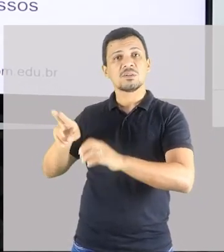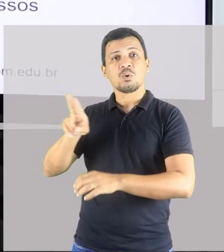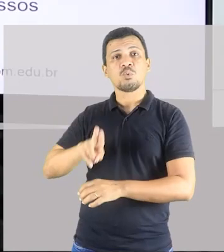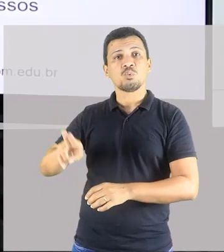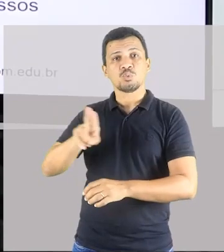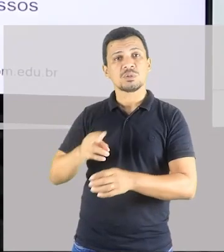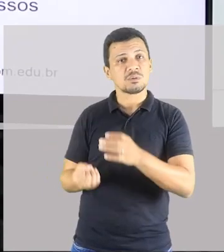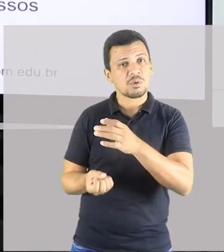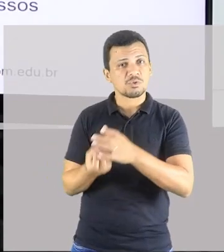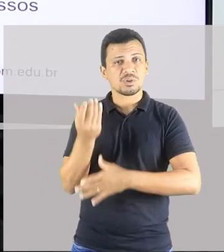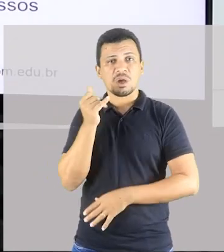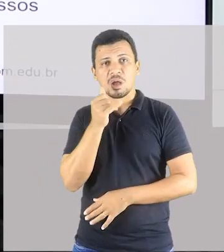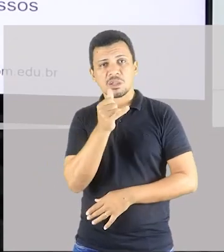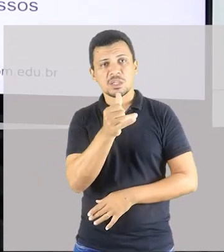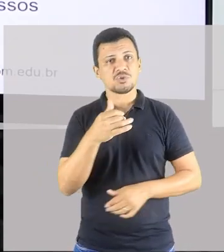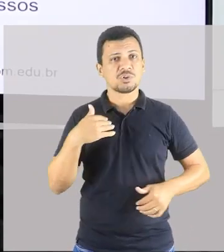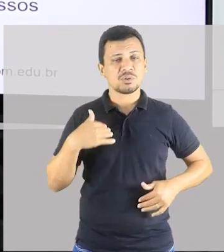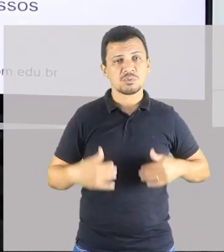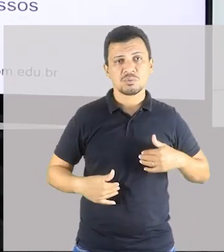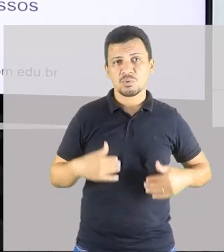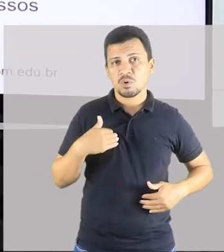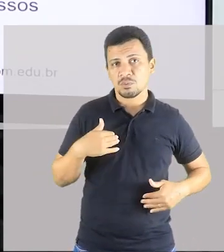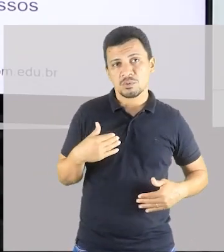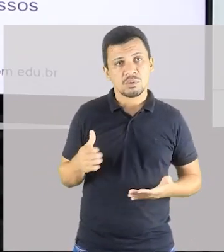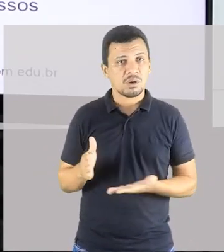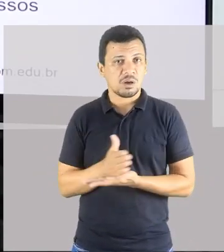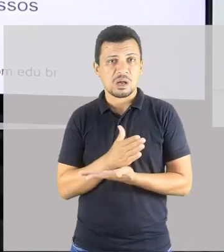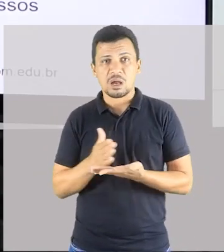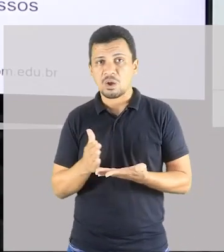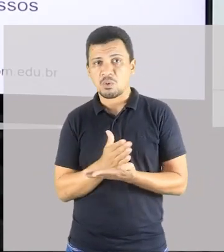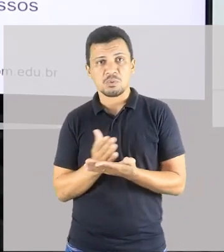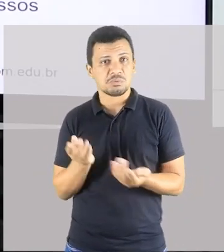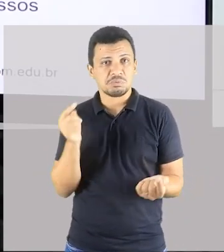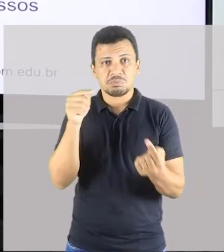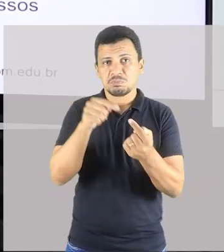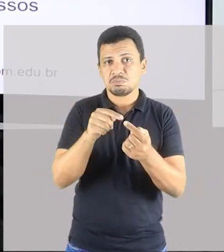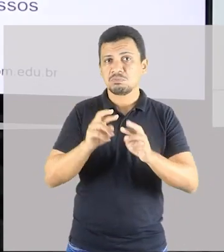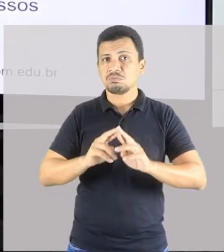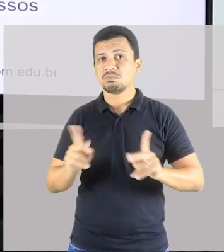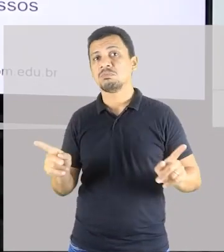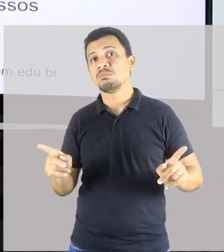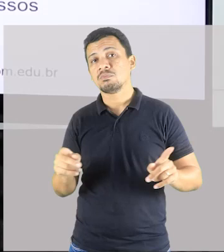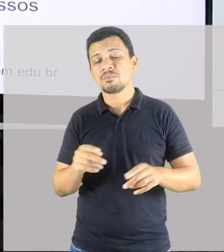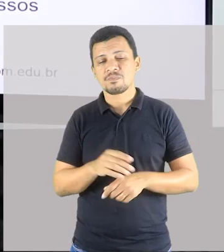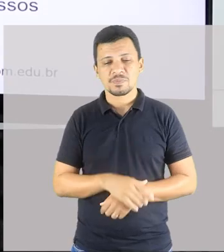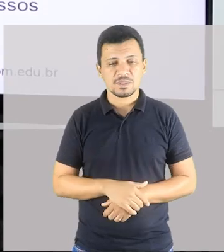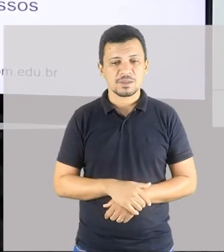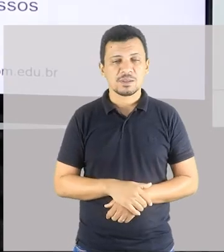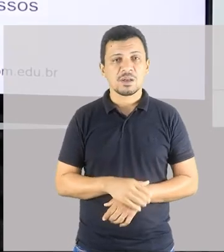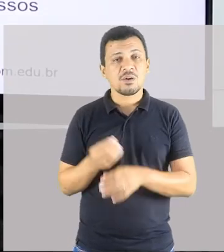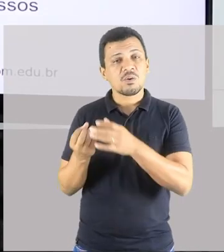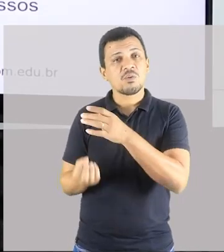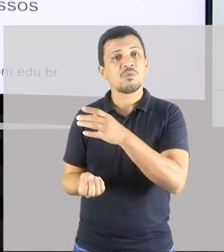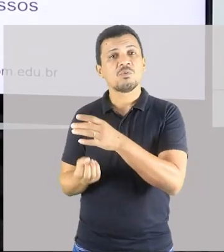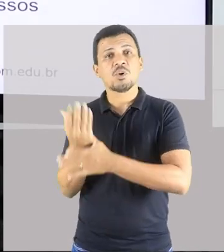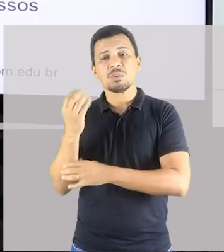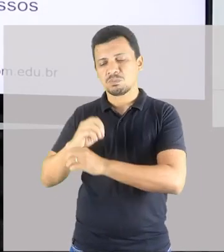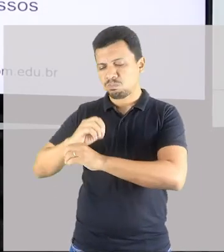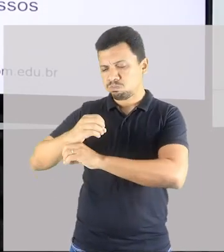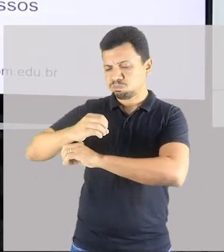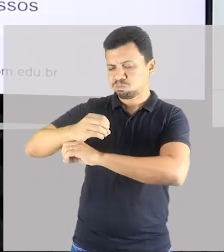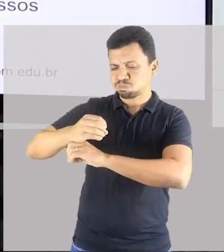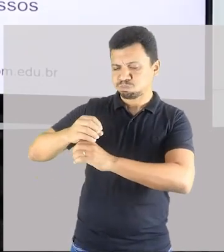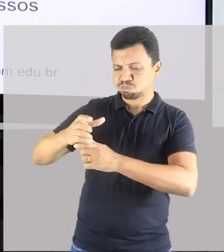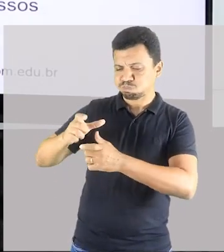para gerar energia ou para uma outra fonte de utilização. E quando tem a formação de uma molécula